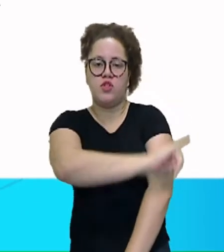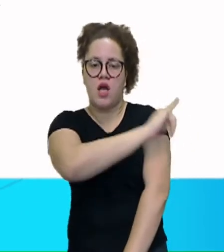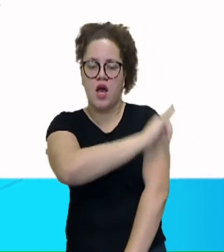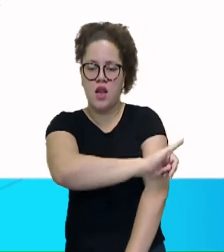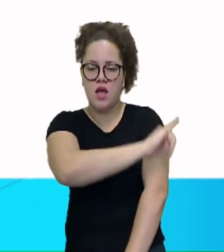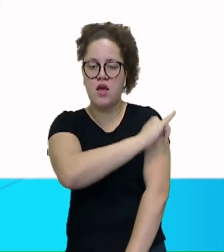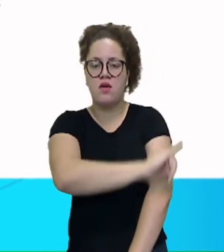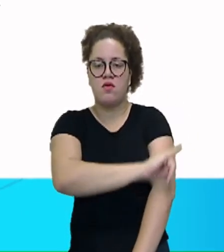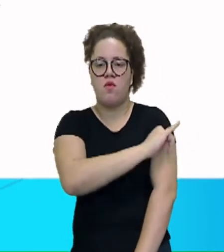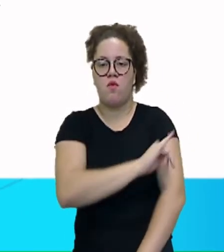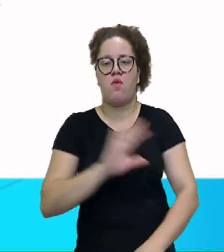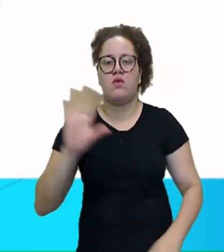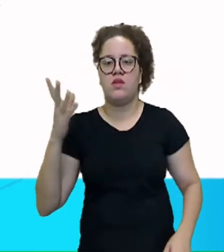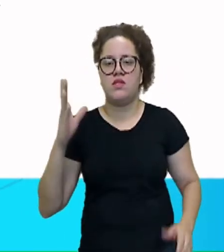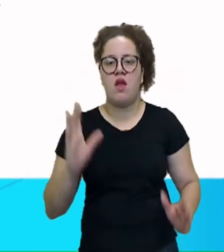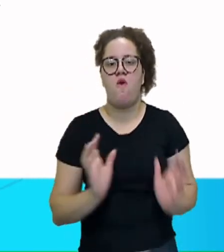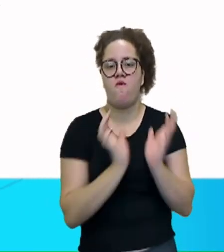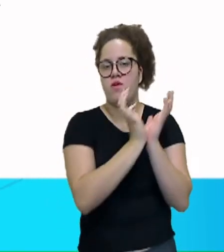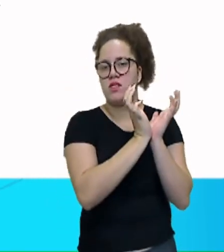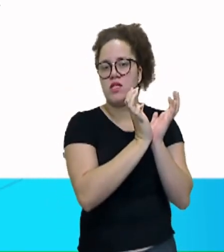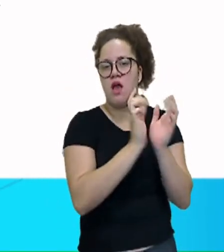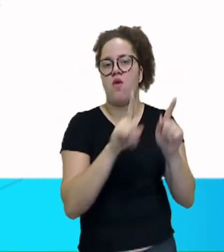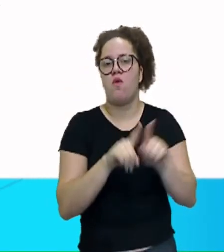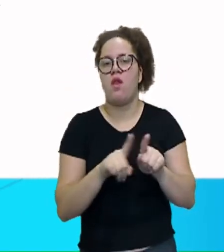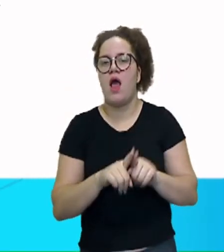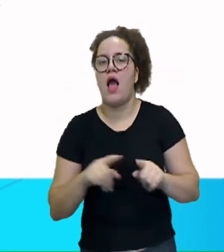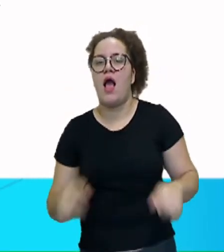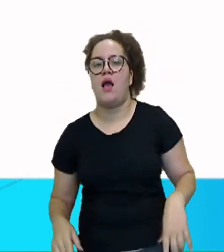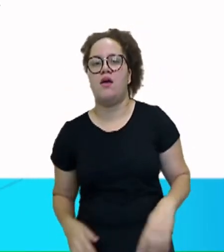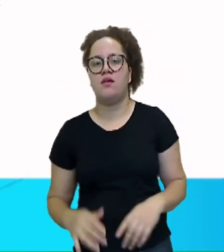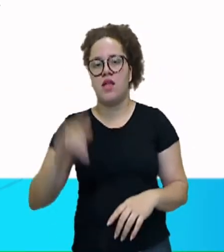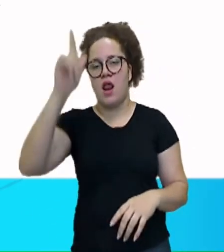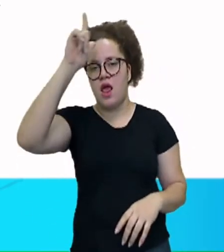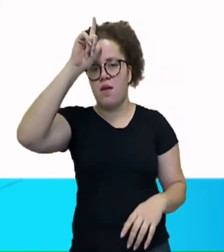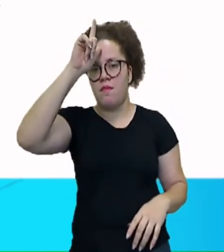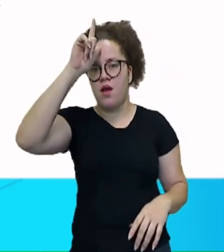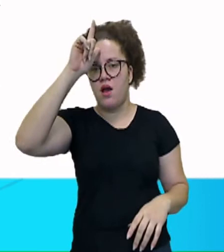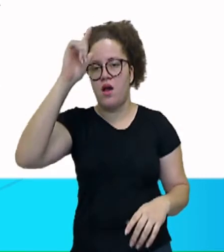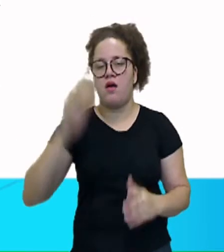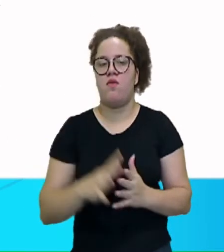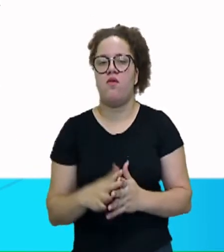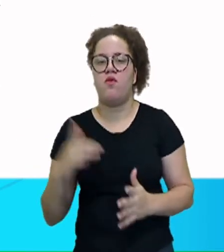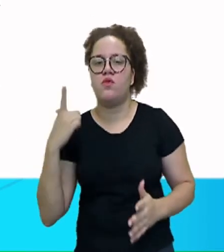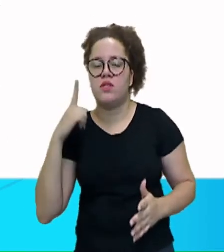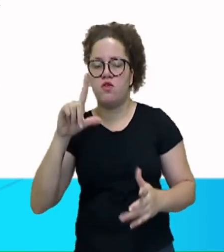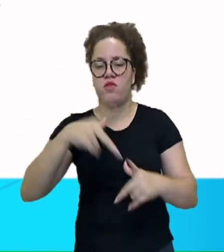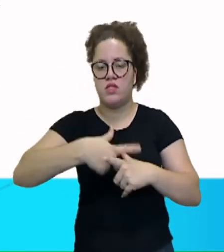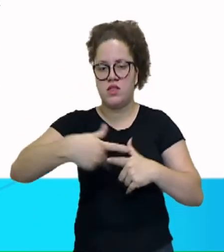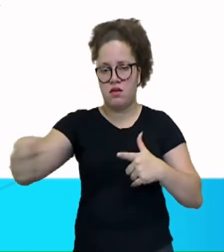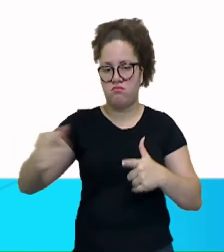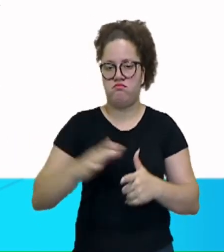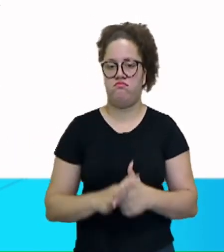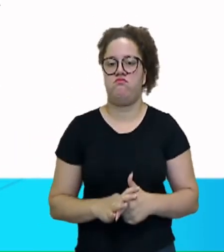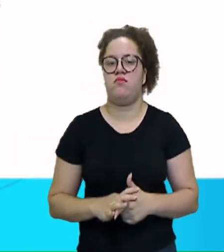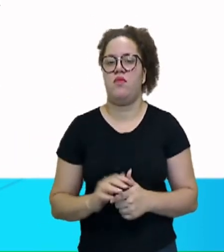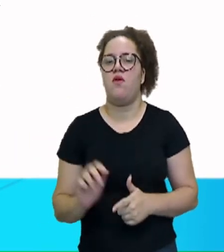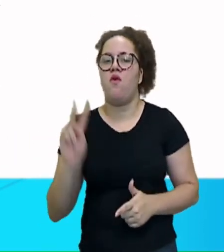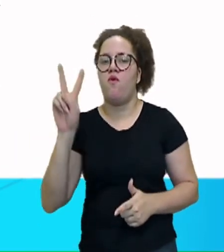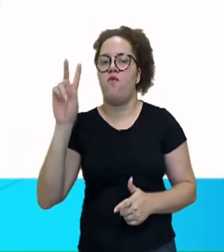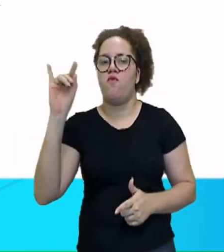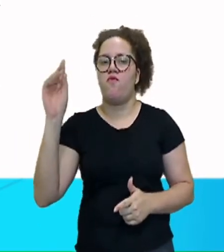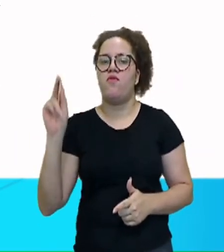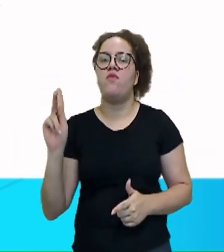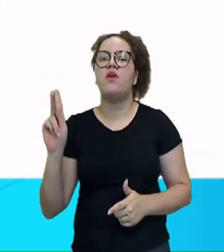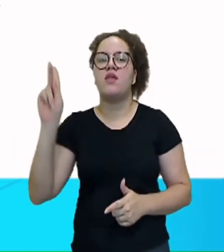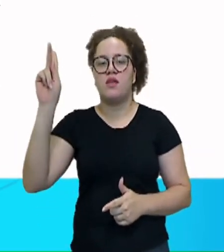no Festival de Berlim na categoria Anistia Internacional e no Festival de Sundance. Vic Muniz, quando a gente